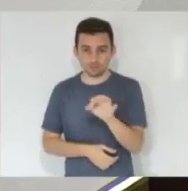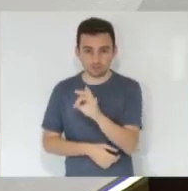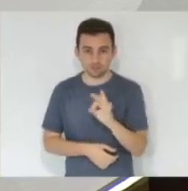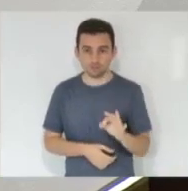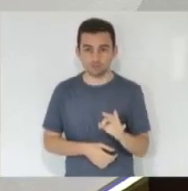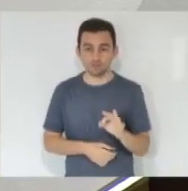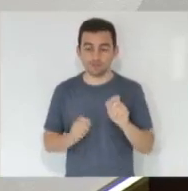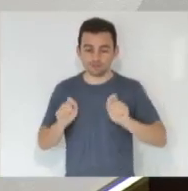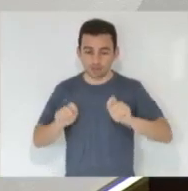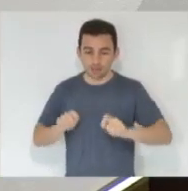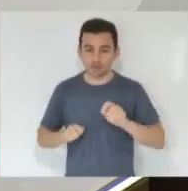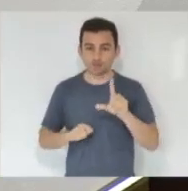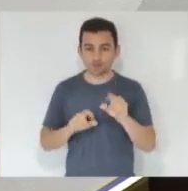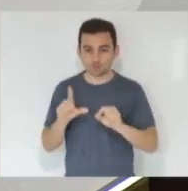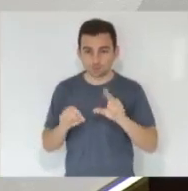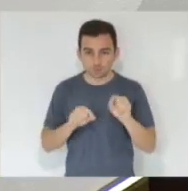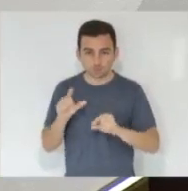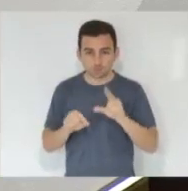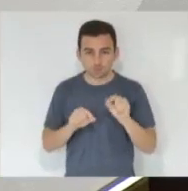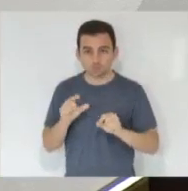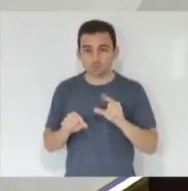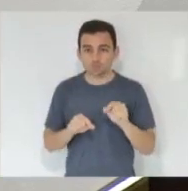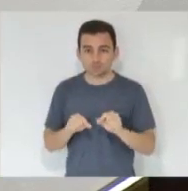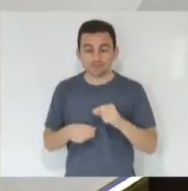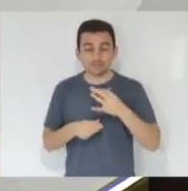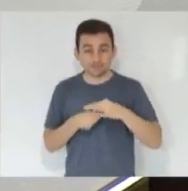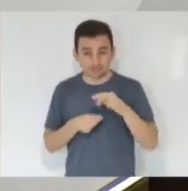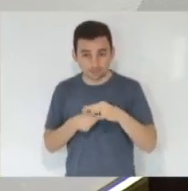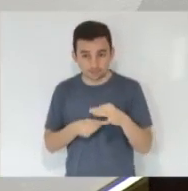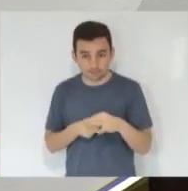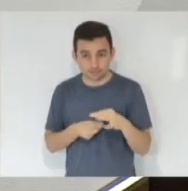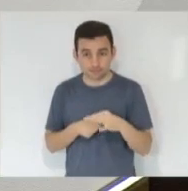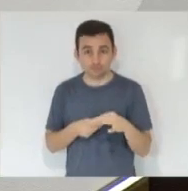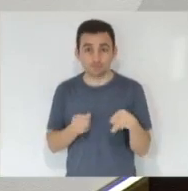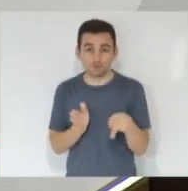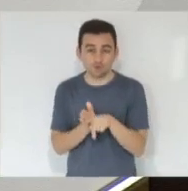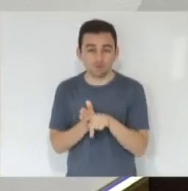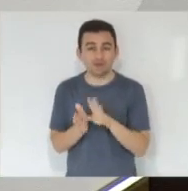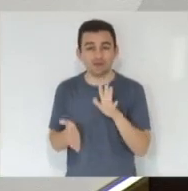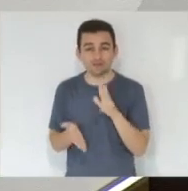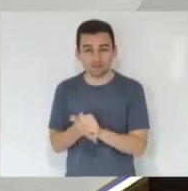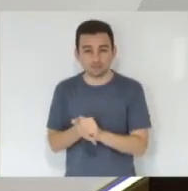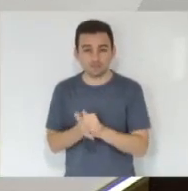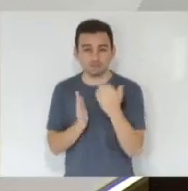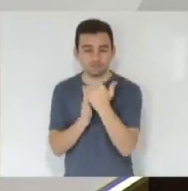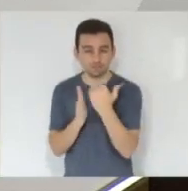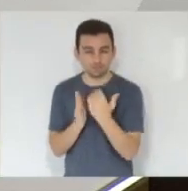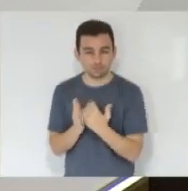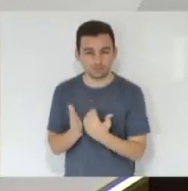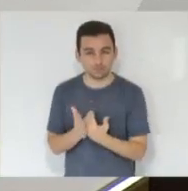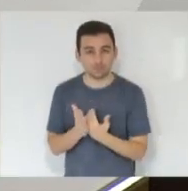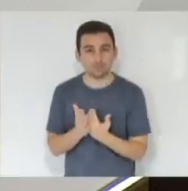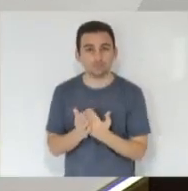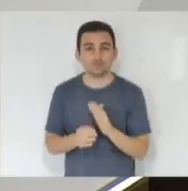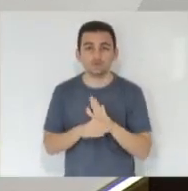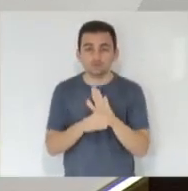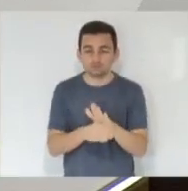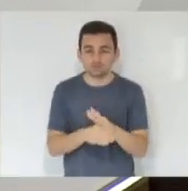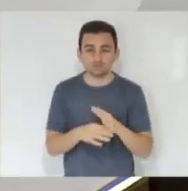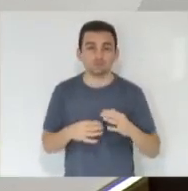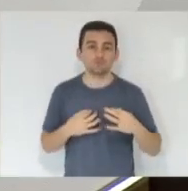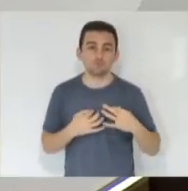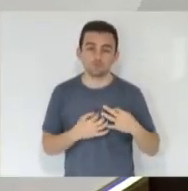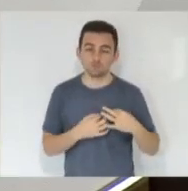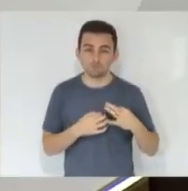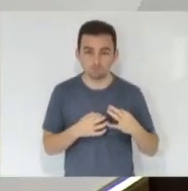escolher livremente uma das entidades cadastradas no programa e beneficiá-la com a doação.